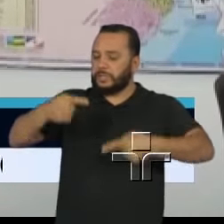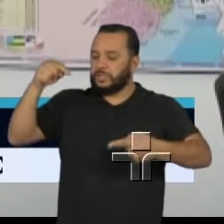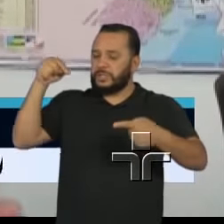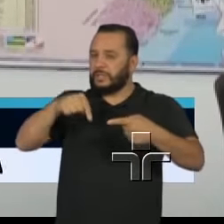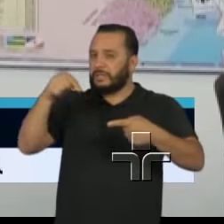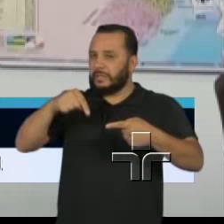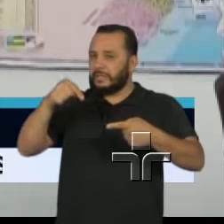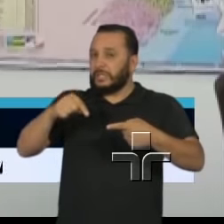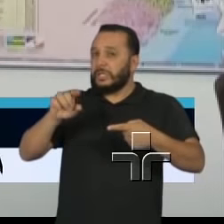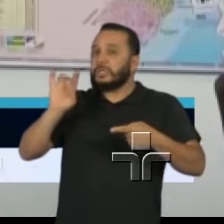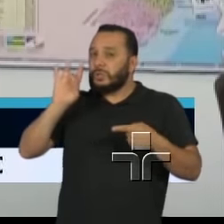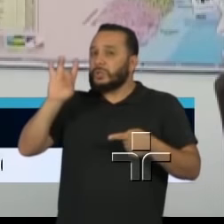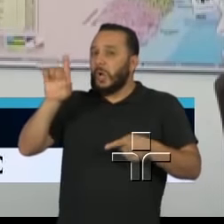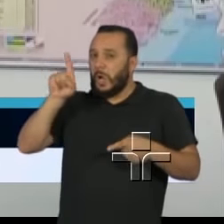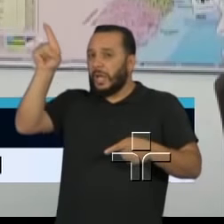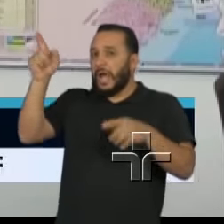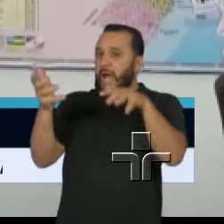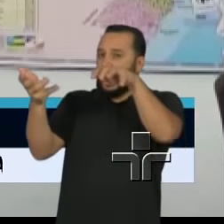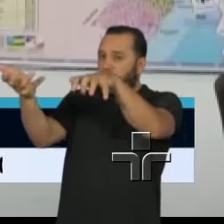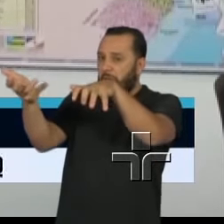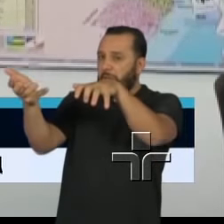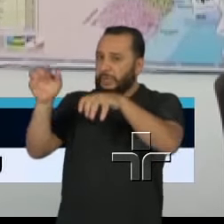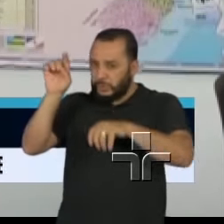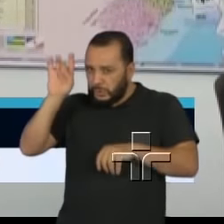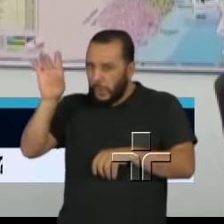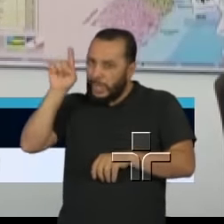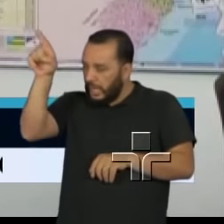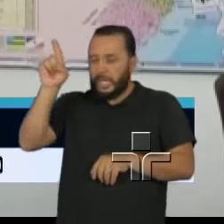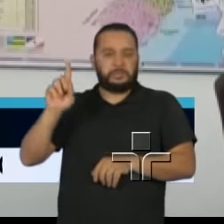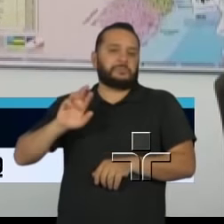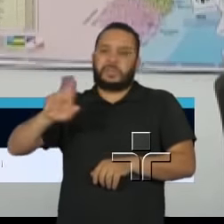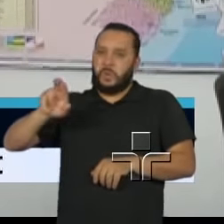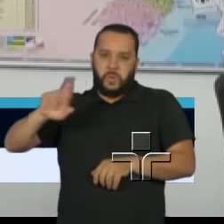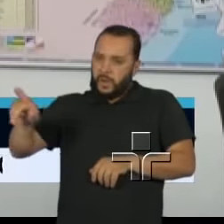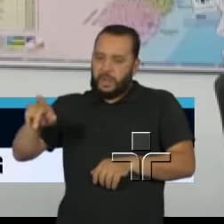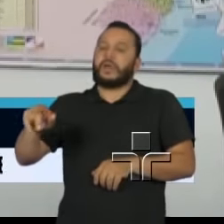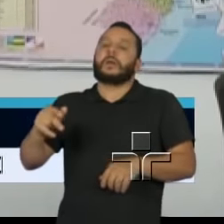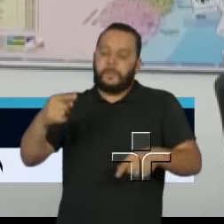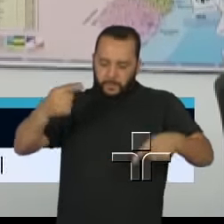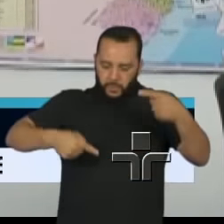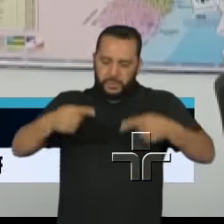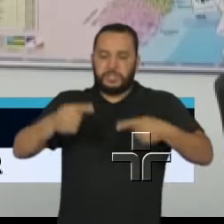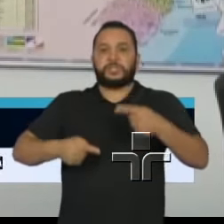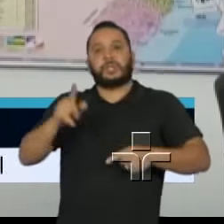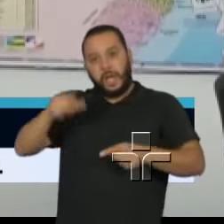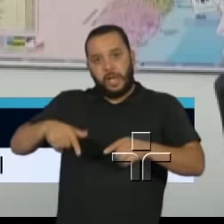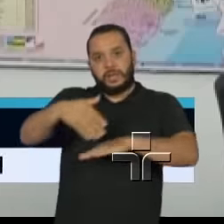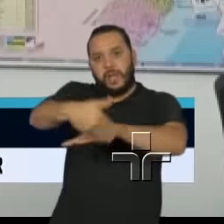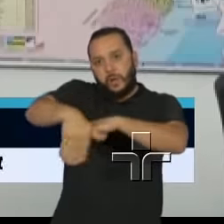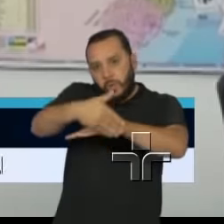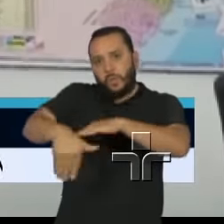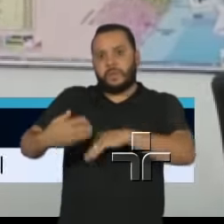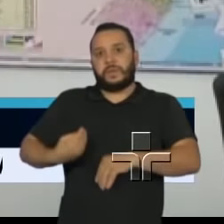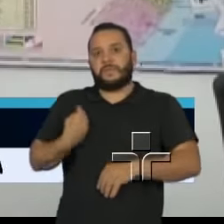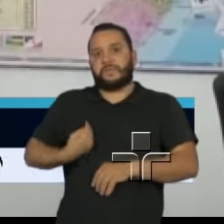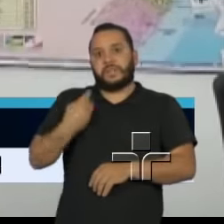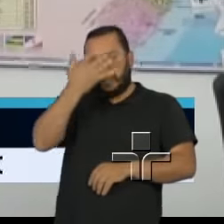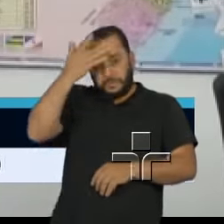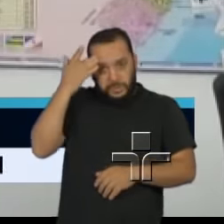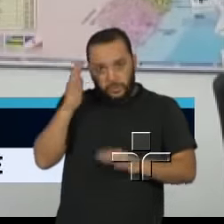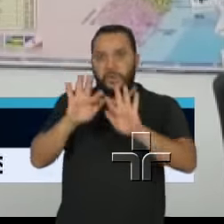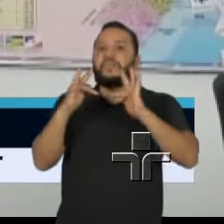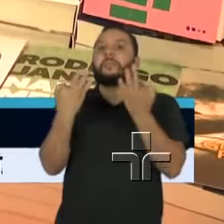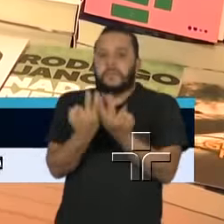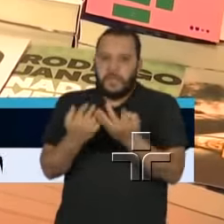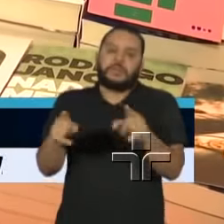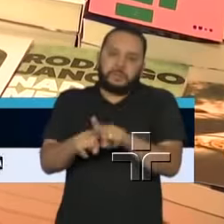não é algo que acontece apenas nos saguões e nos gabinetes dos grandes palácios, mas é um movimento que está na rua e dentro da casa de cada um